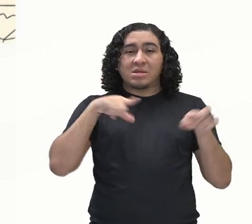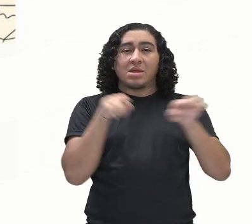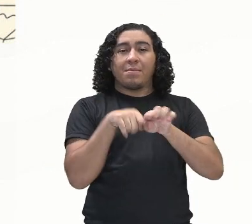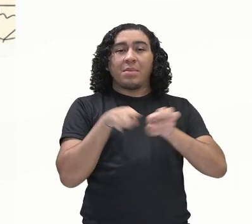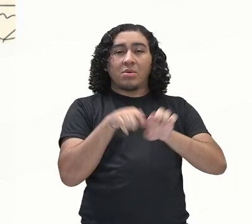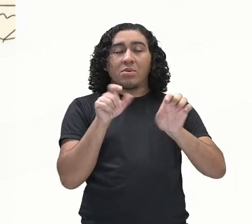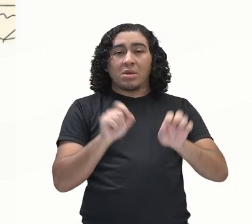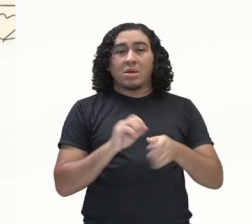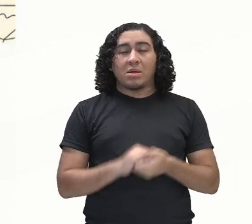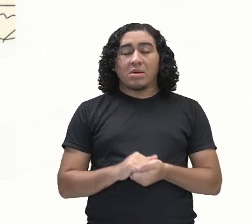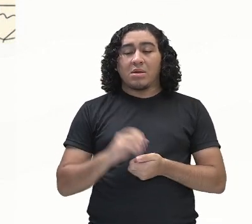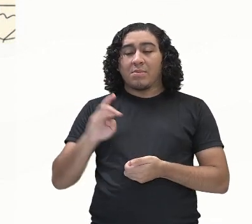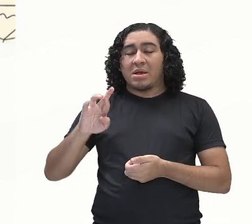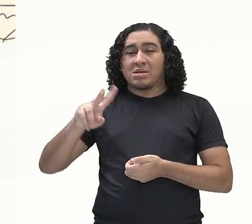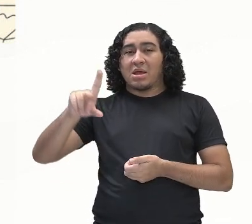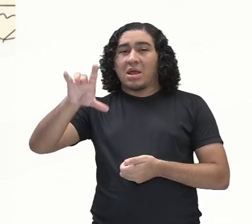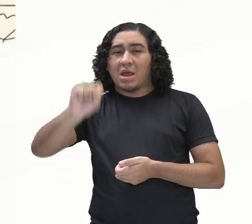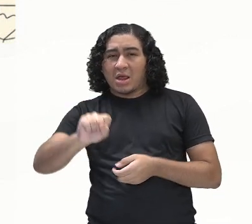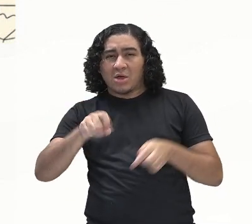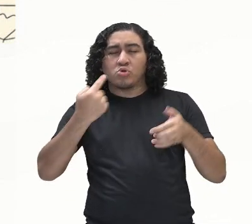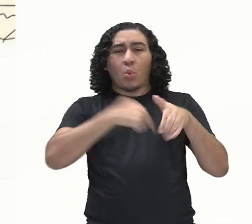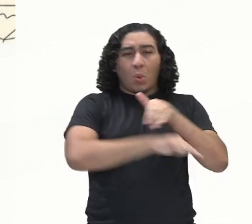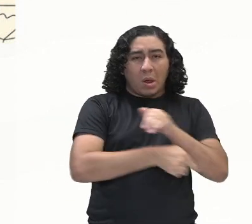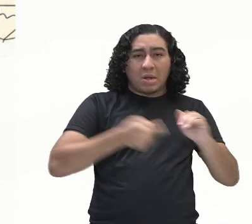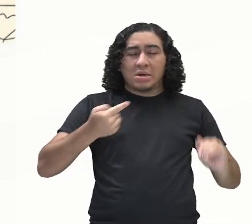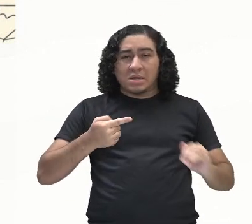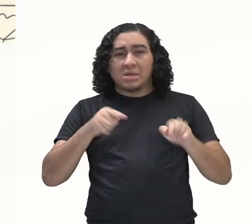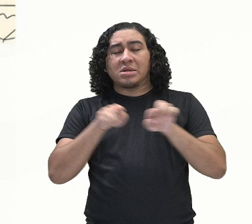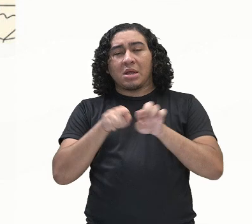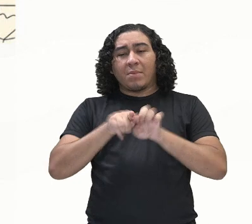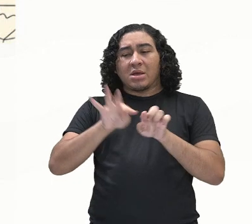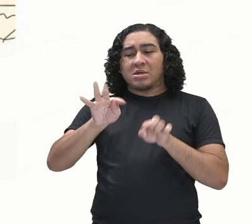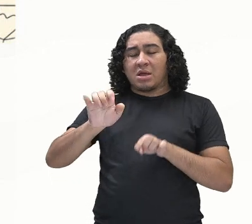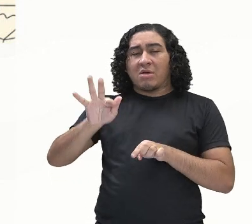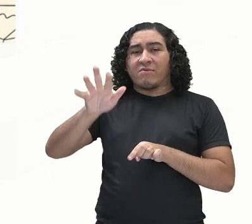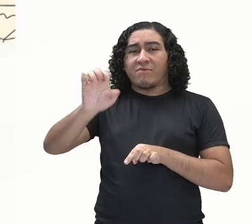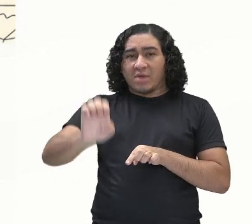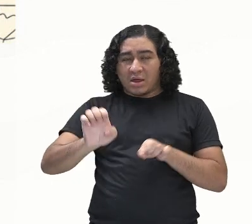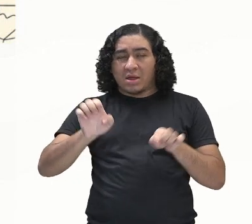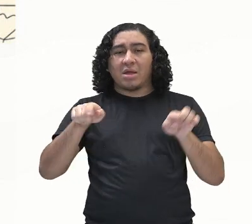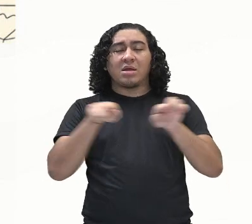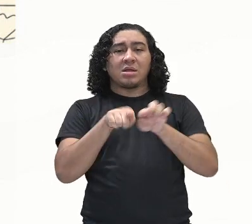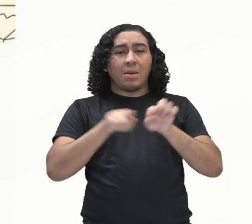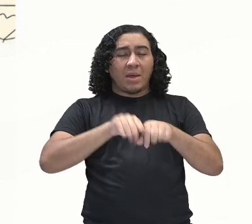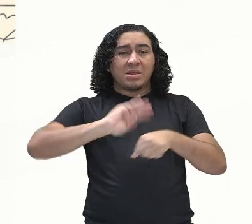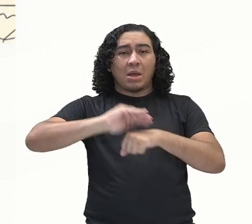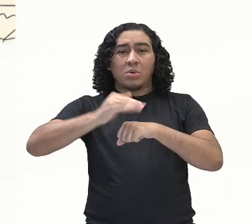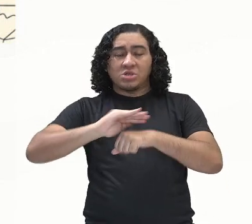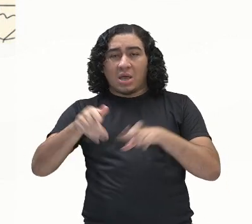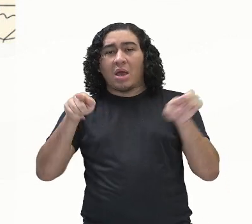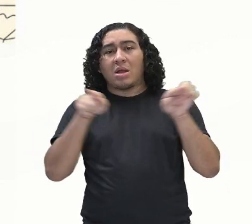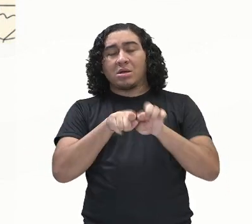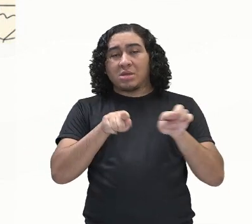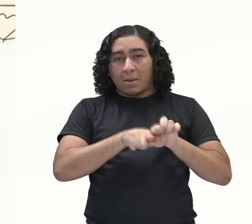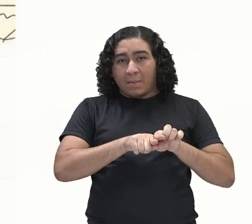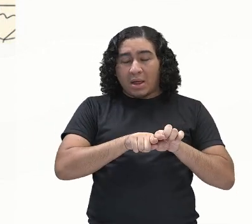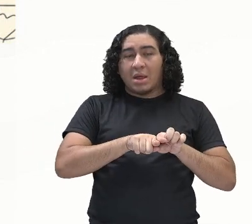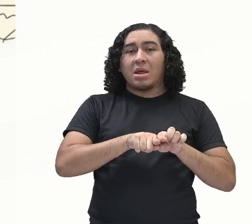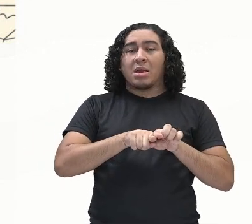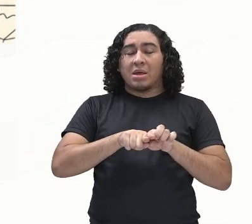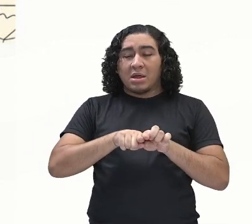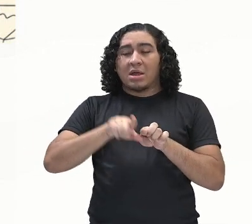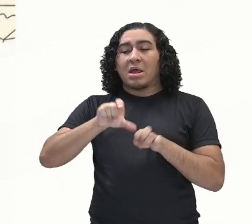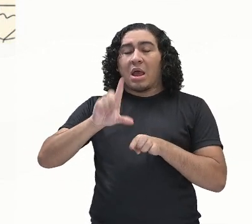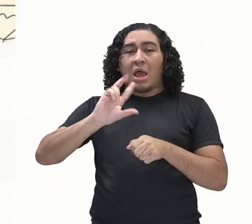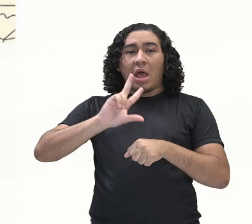aqui Barcelos, Coari, Tefé, Itacoatiara e também Silves, tá bom? Dentro do território